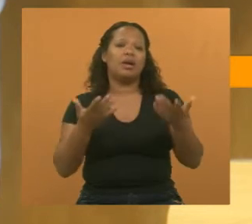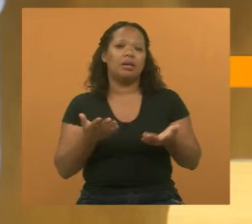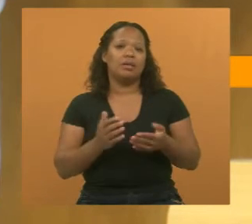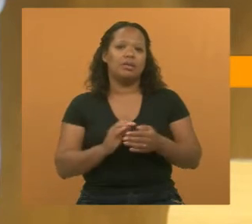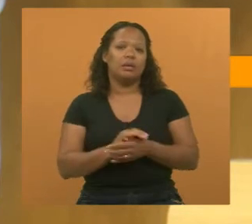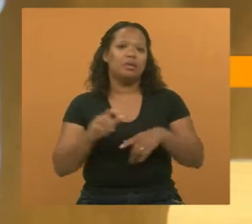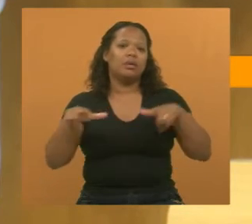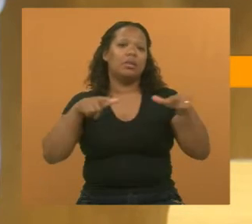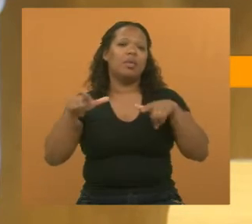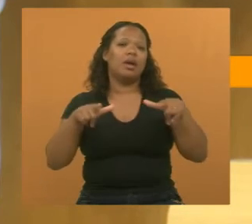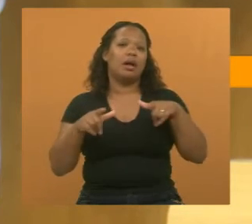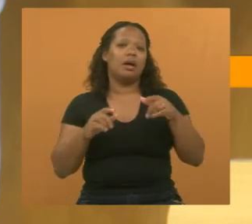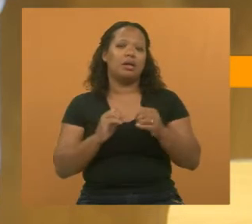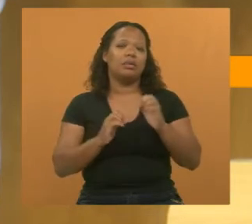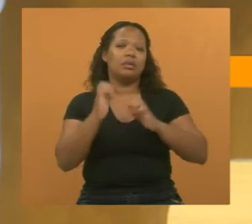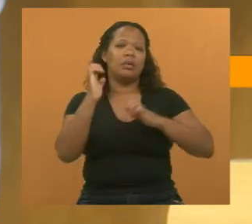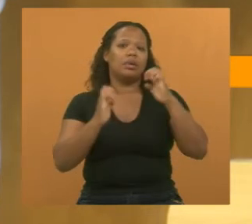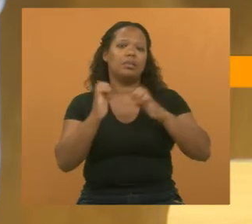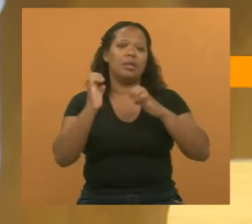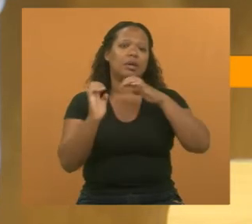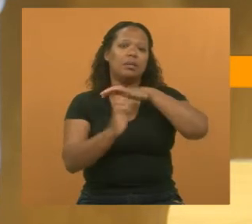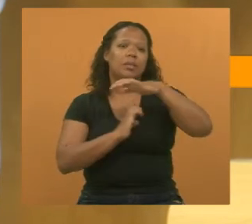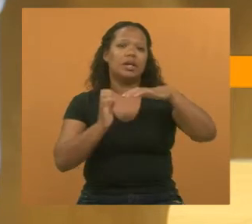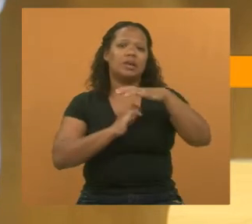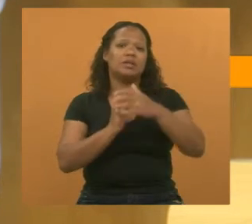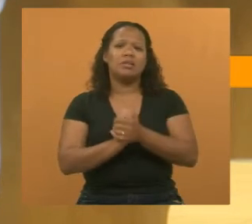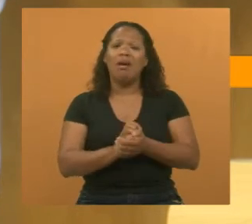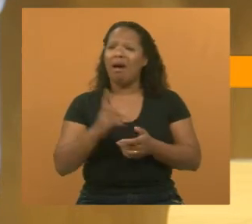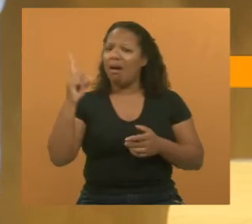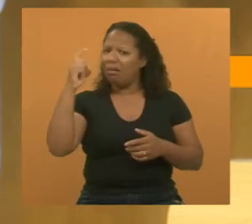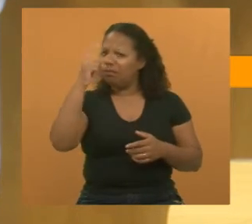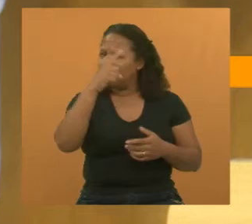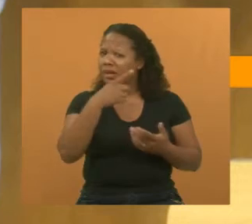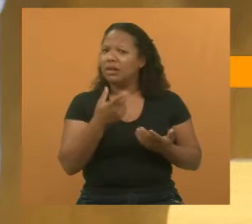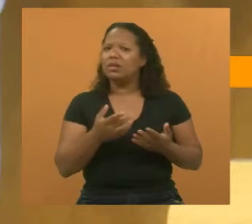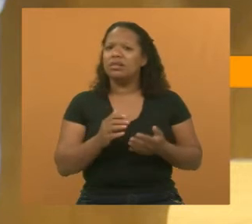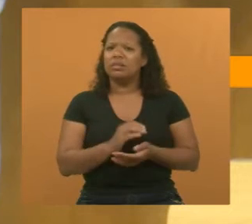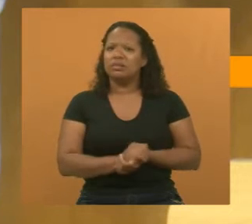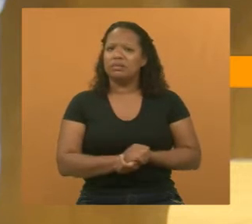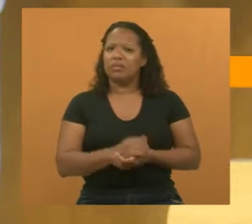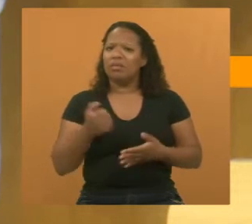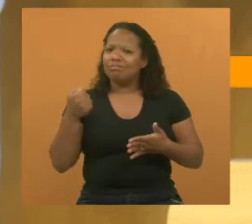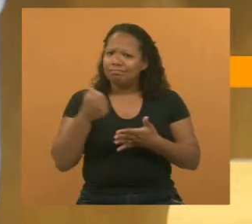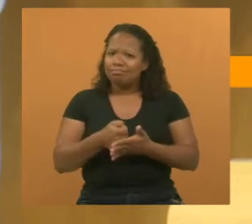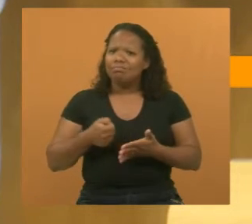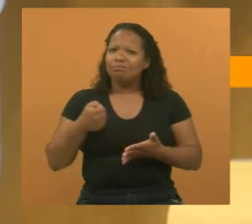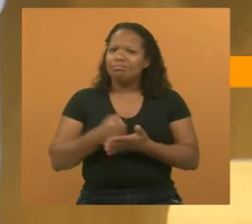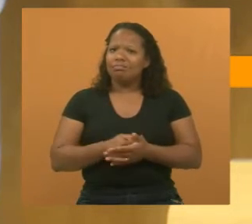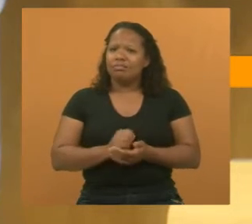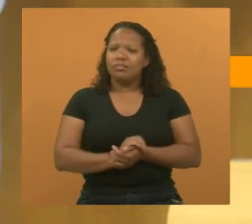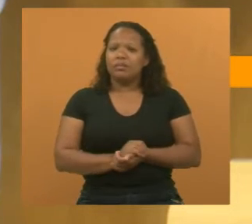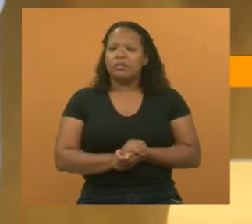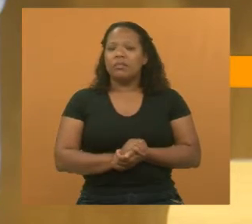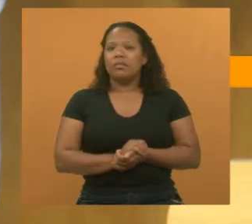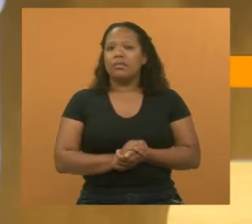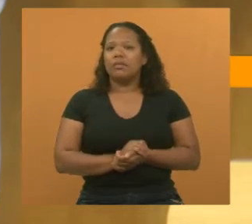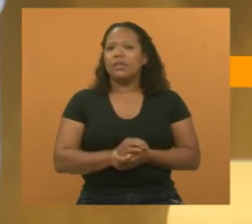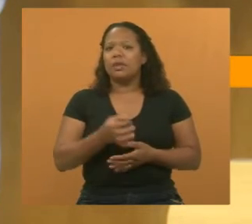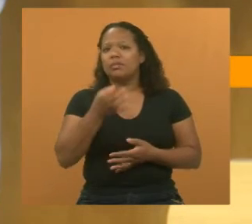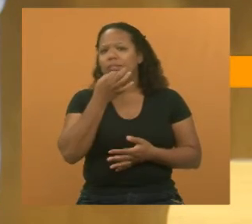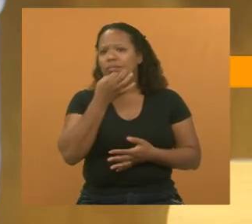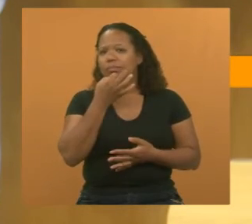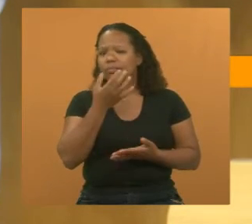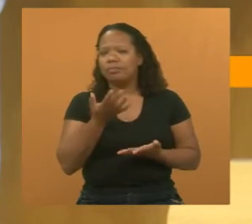vai estar excluído do mercado de trabalho. Essa é a situação que nós estamos enfrentando. Então, na verdade, partiria aqui de um grande consenso